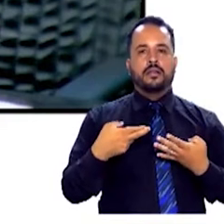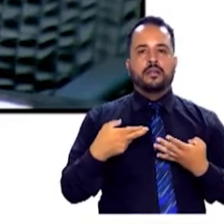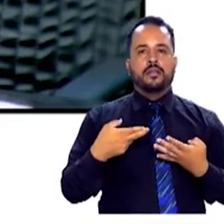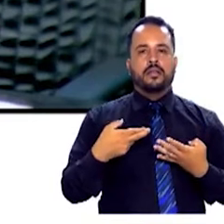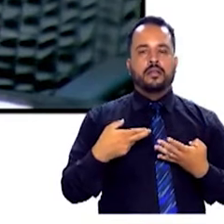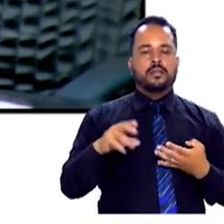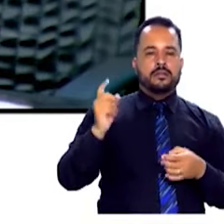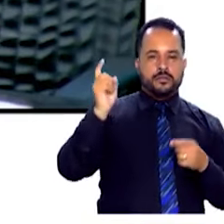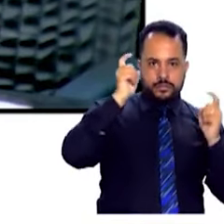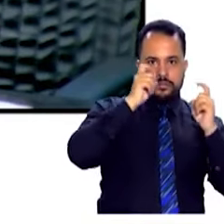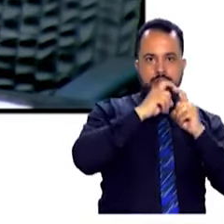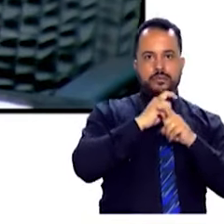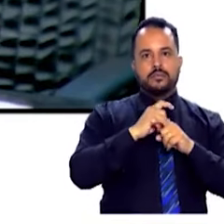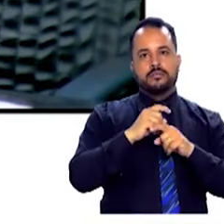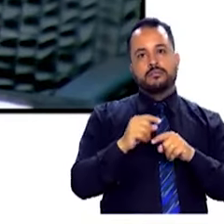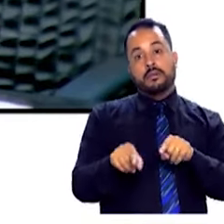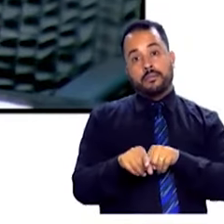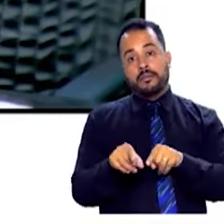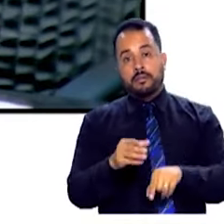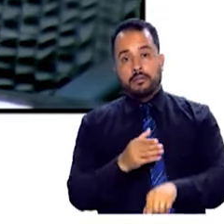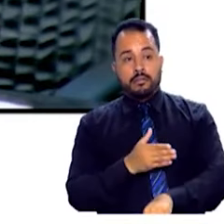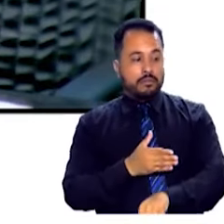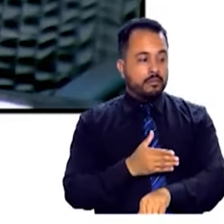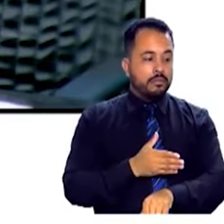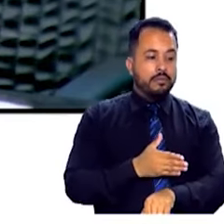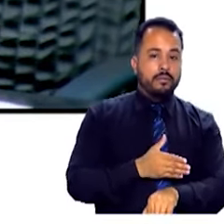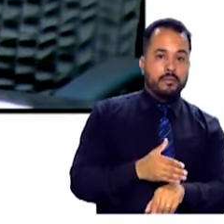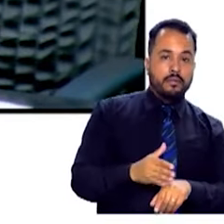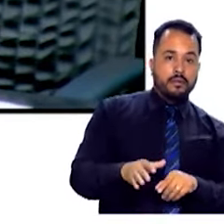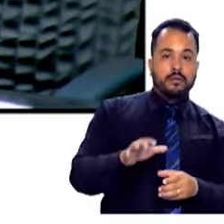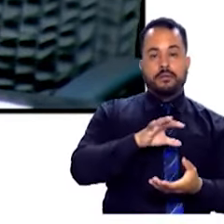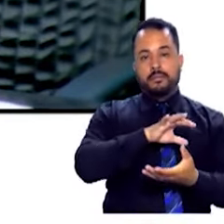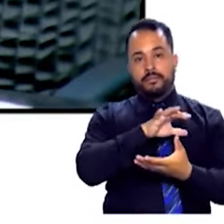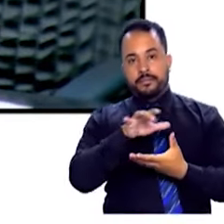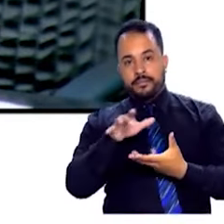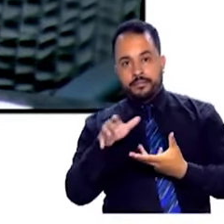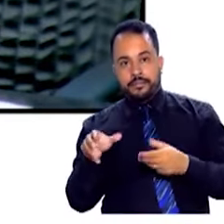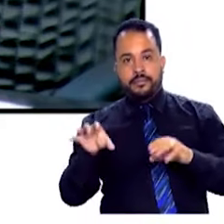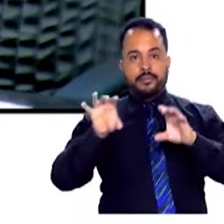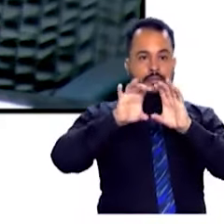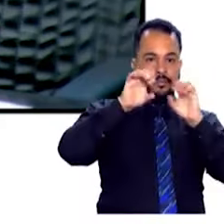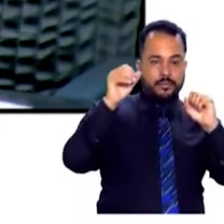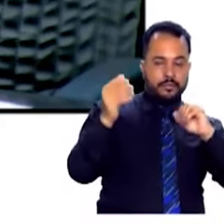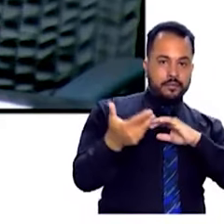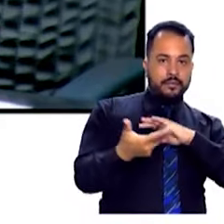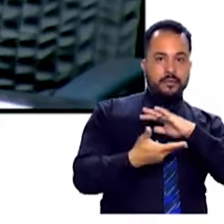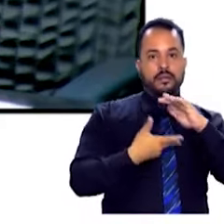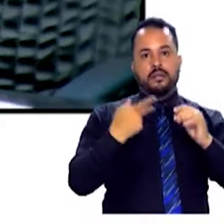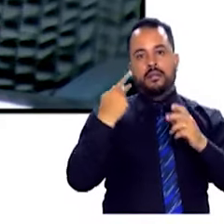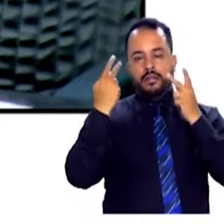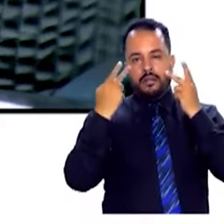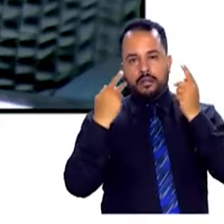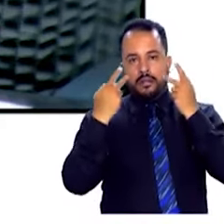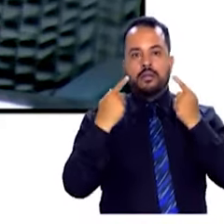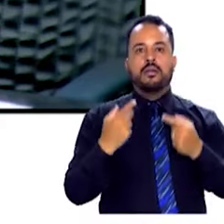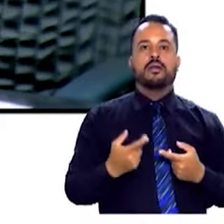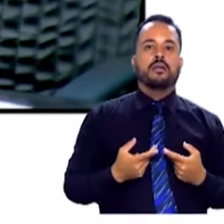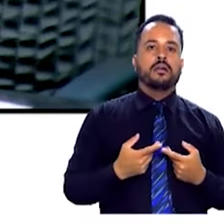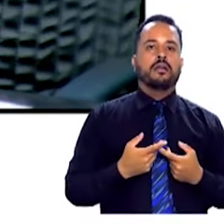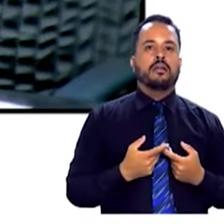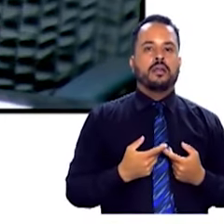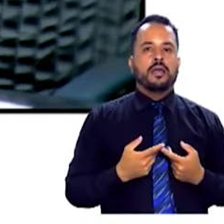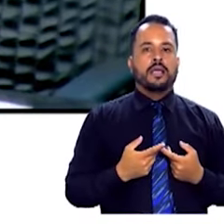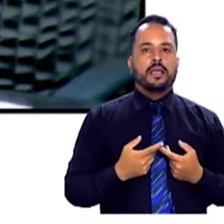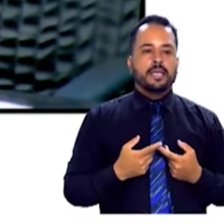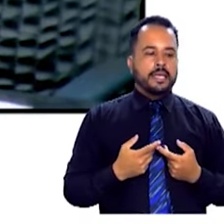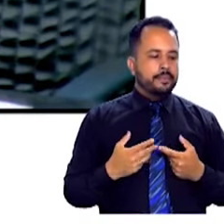eh nas supremas cortes eh ao redor do mundo que é o acúmulo de trabalho o assoberbar e a impossibilidade de resolver